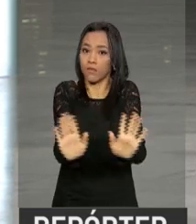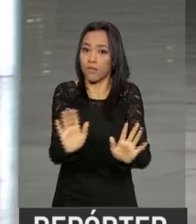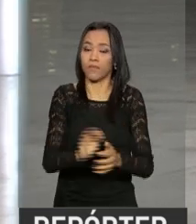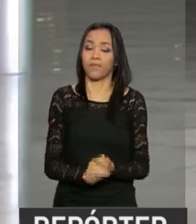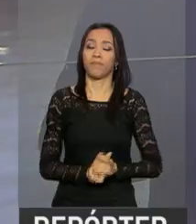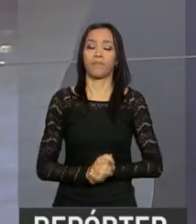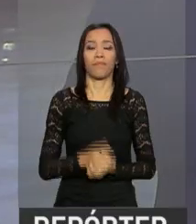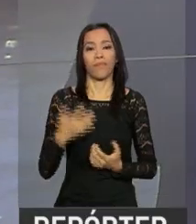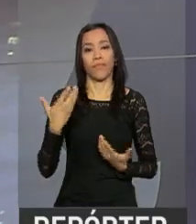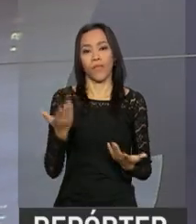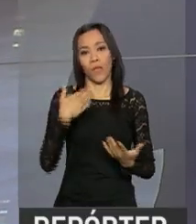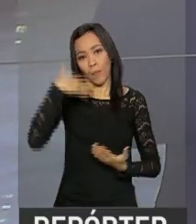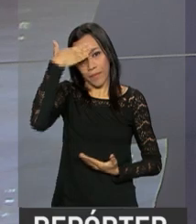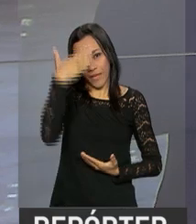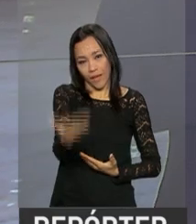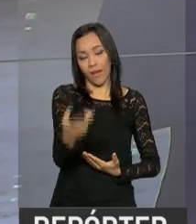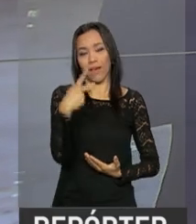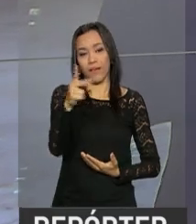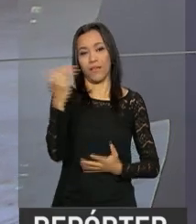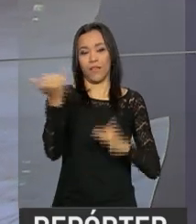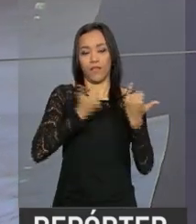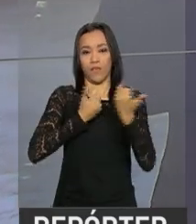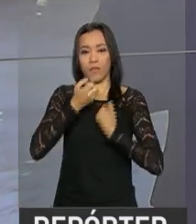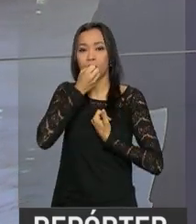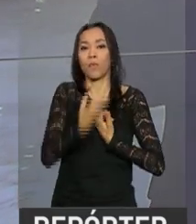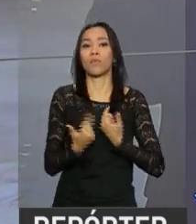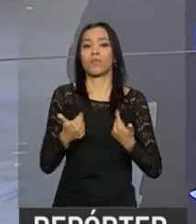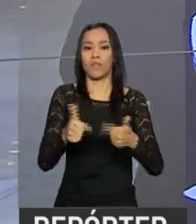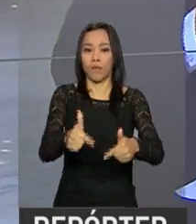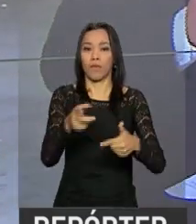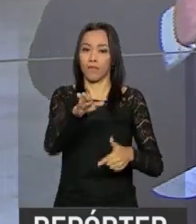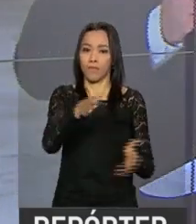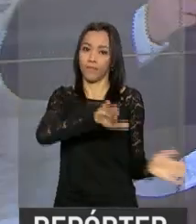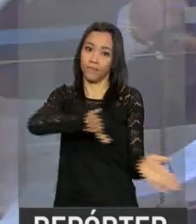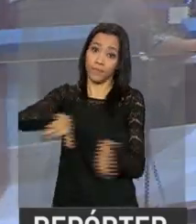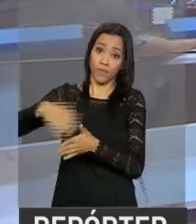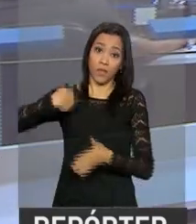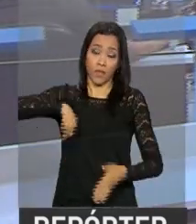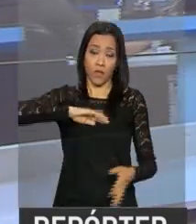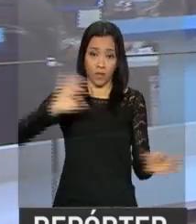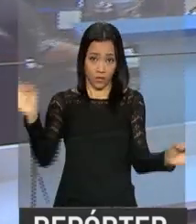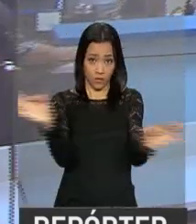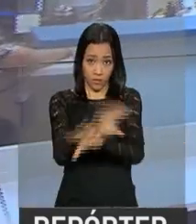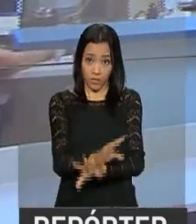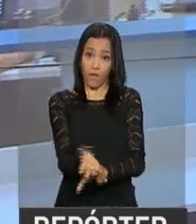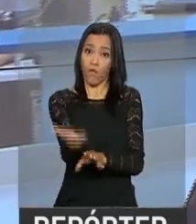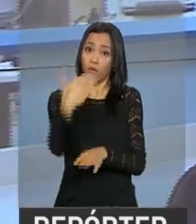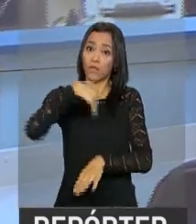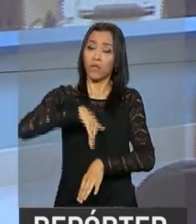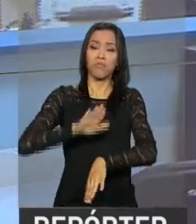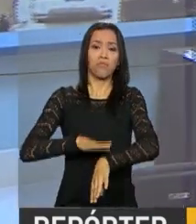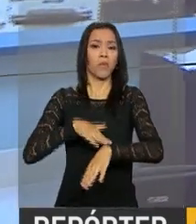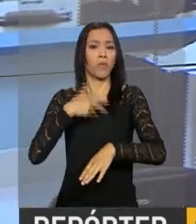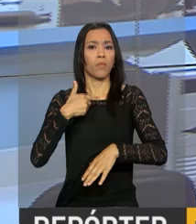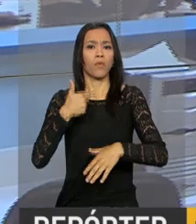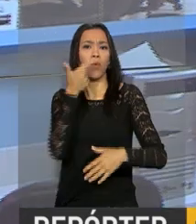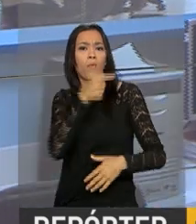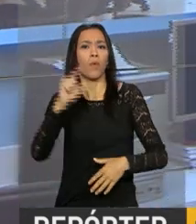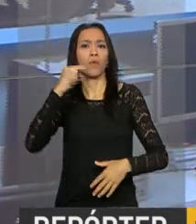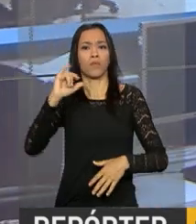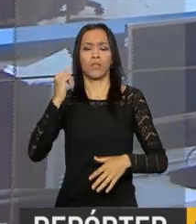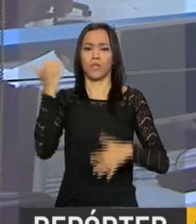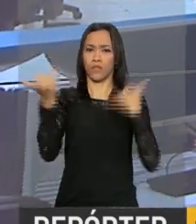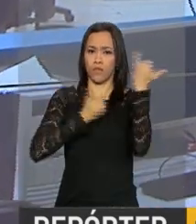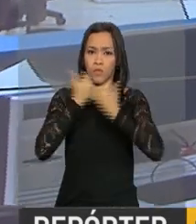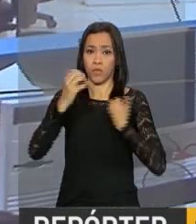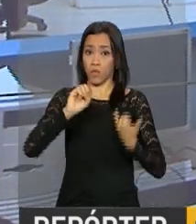você. Obrigado, João Pedro, pelas informações. Bom trabalho para você. E nós ficamos por aqui. Voltamos a qualquer momento com outras informações ou